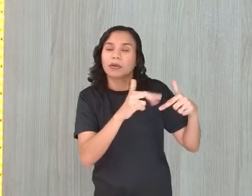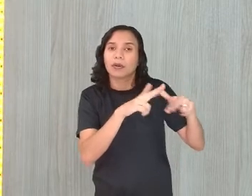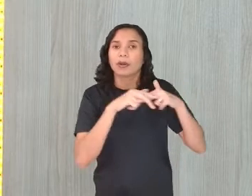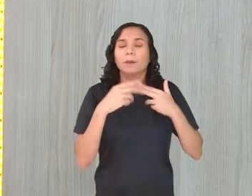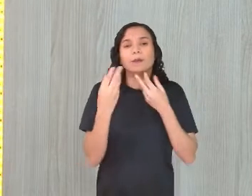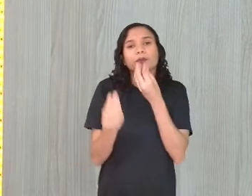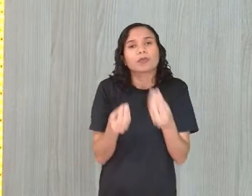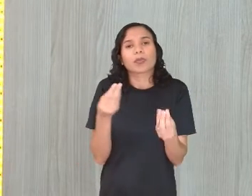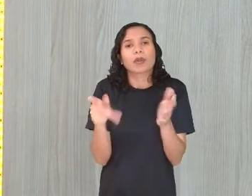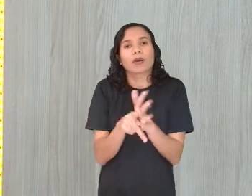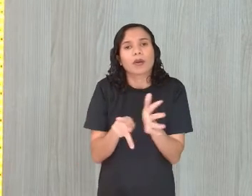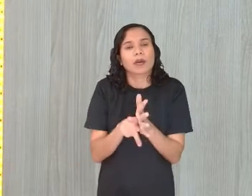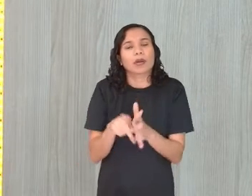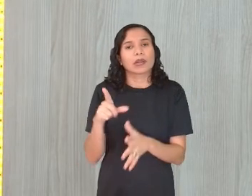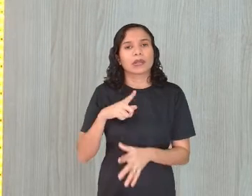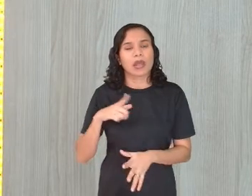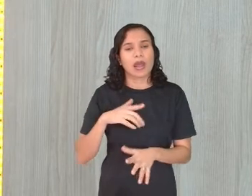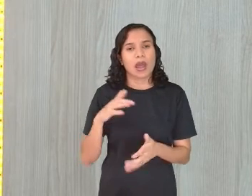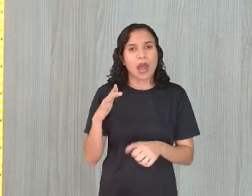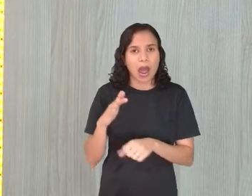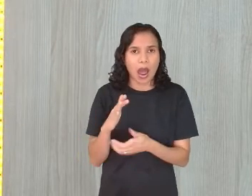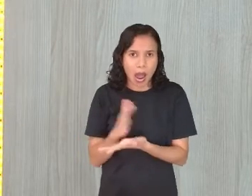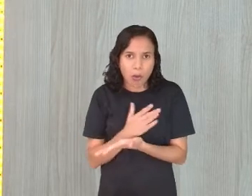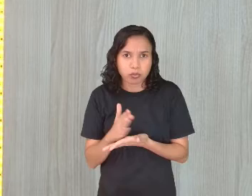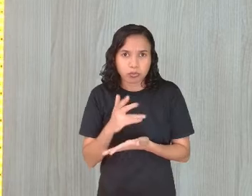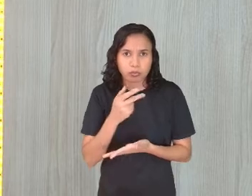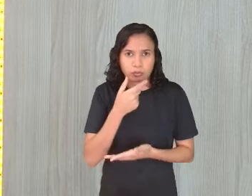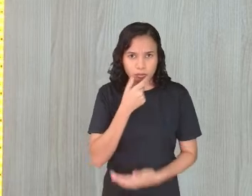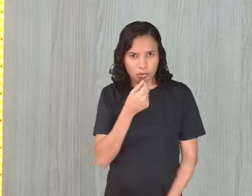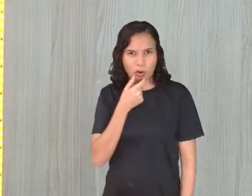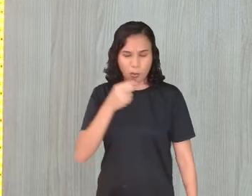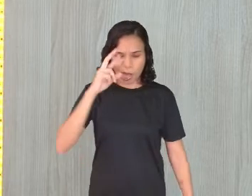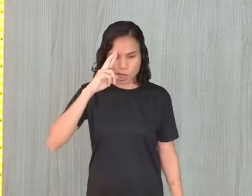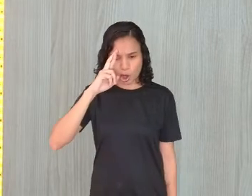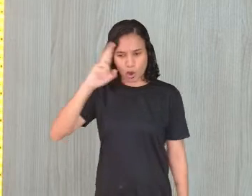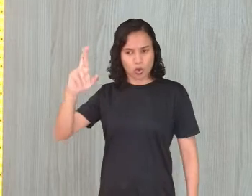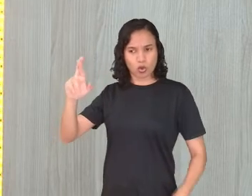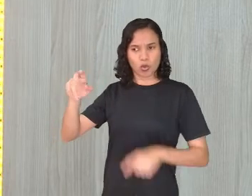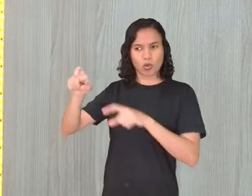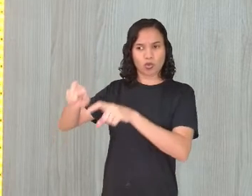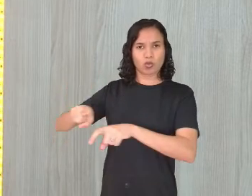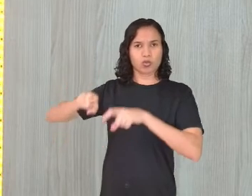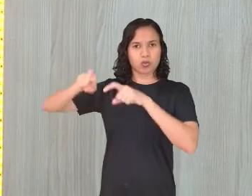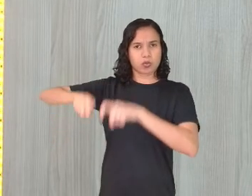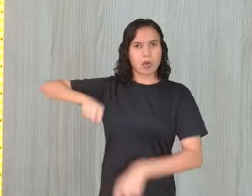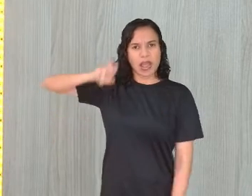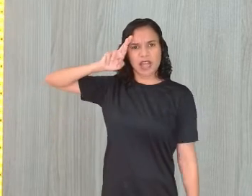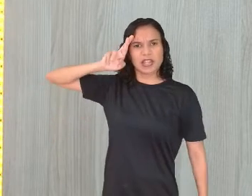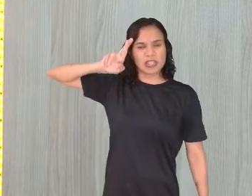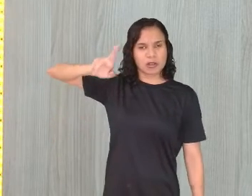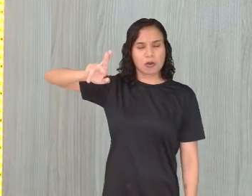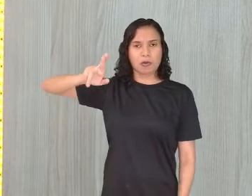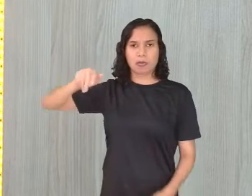numa situação em que alguns senhores de engenhos, né, eram até tidos com um espírito humanitário,